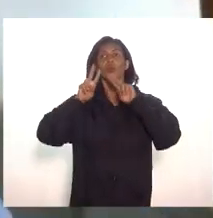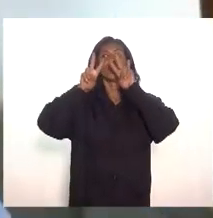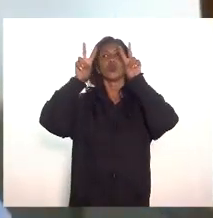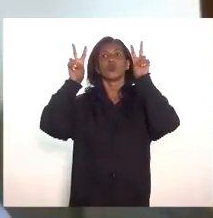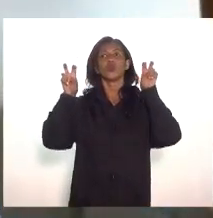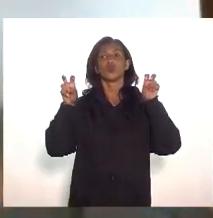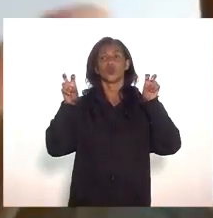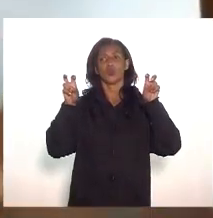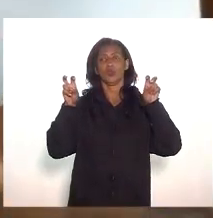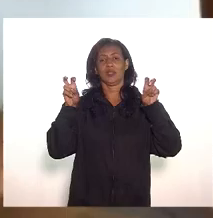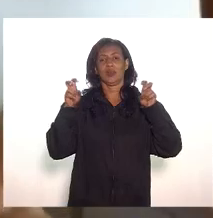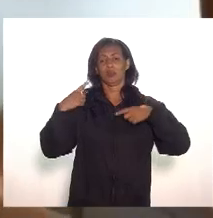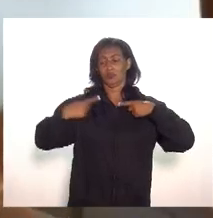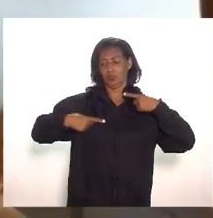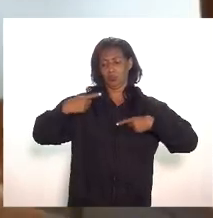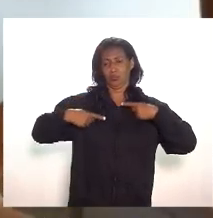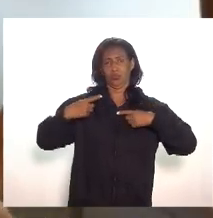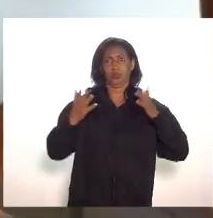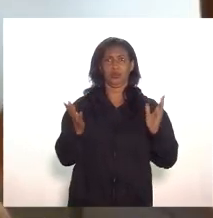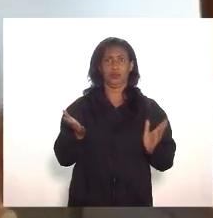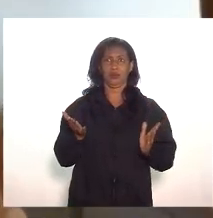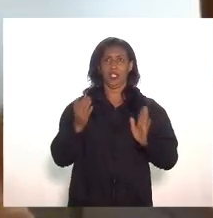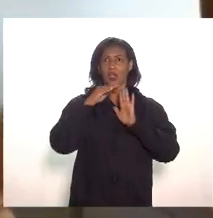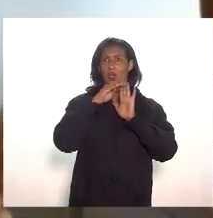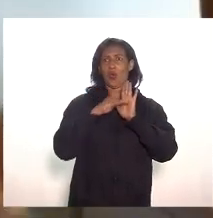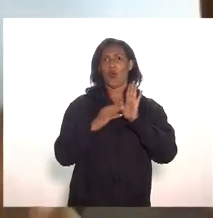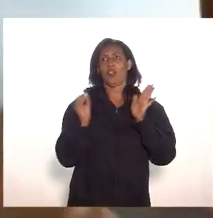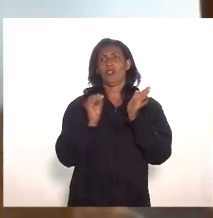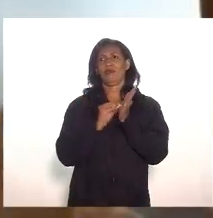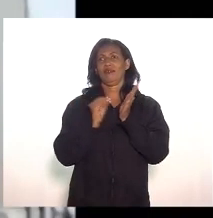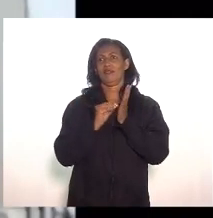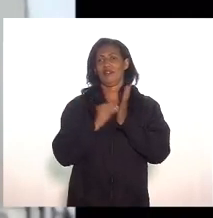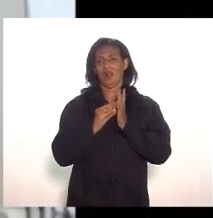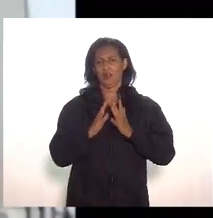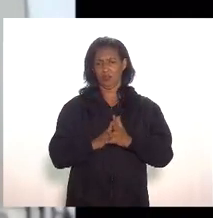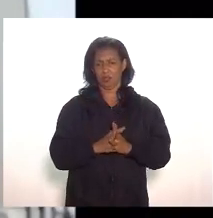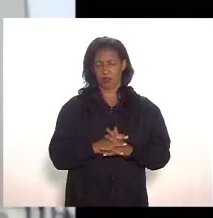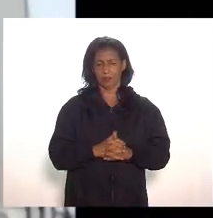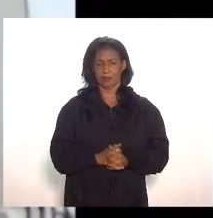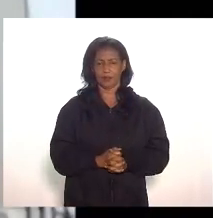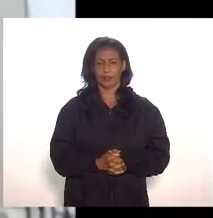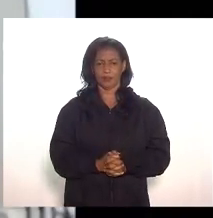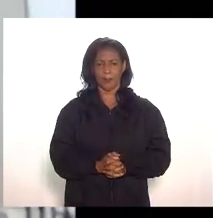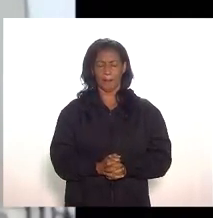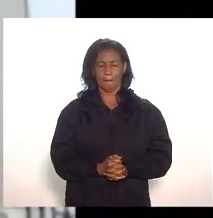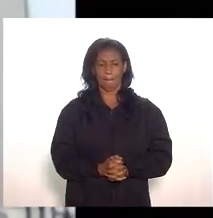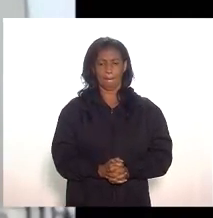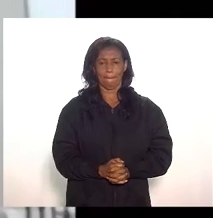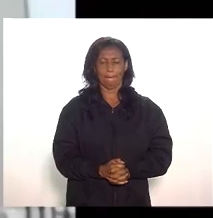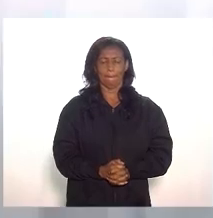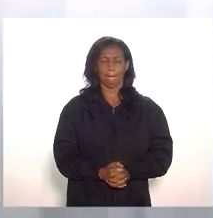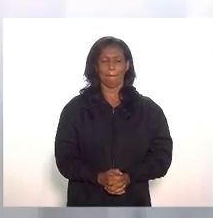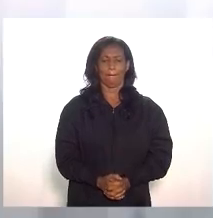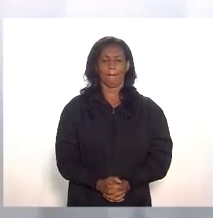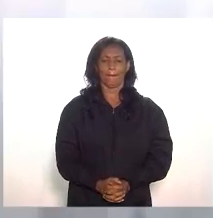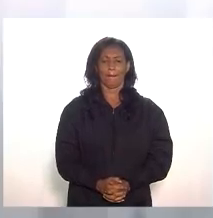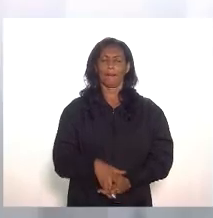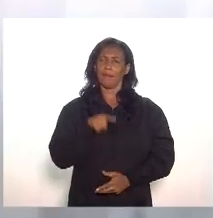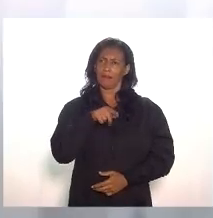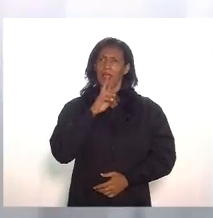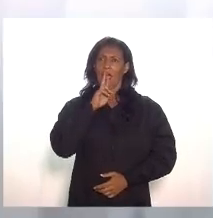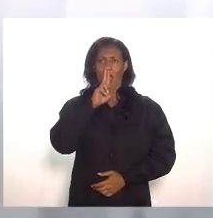debate temático, aí não é mais pela ordem. Tiajô, meu é questão de ordem. Vossa Excelência tem toda a razão,